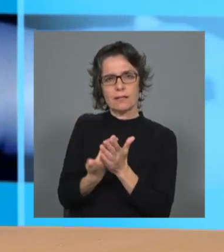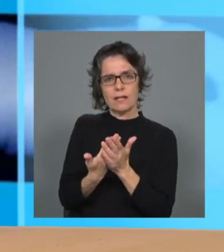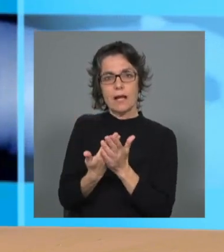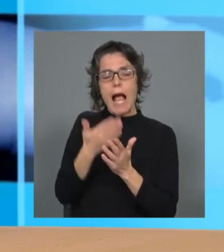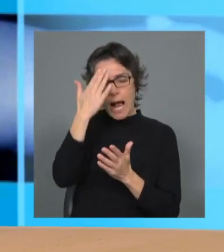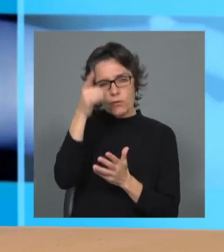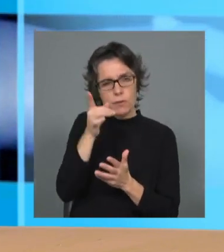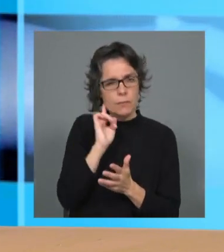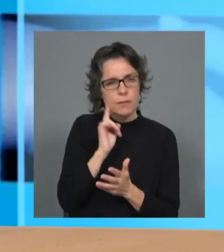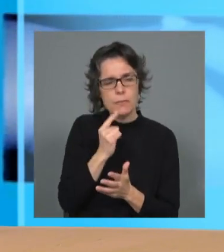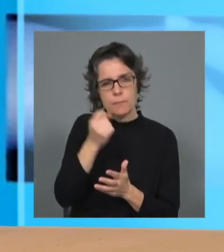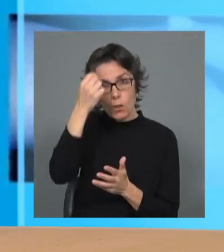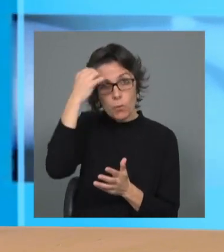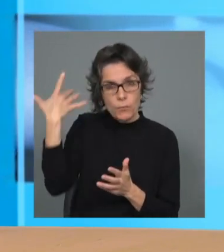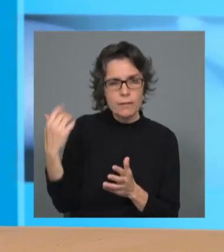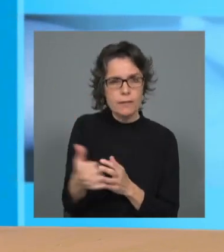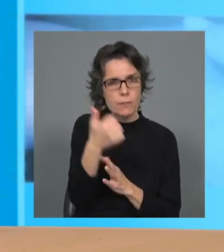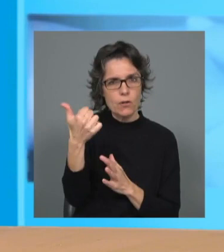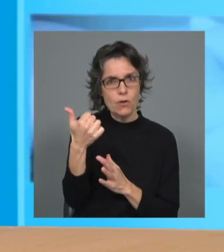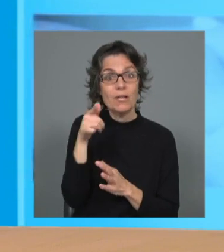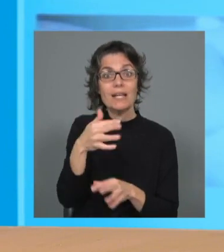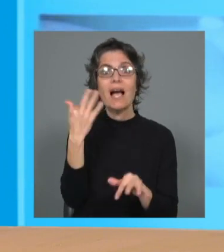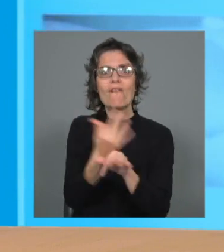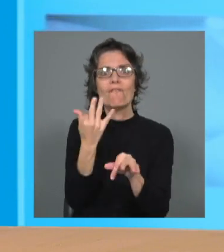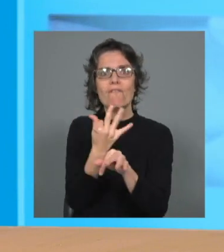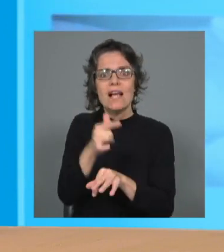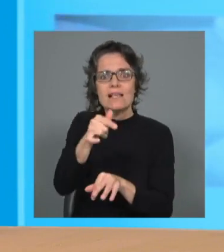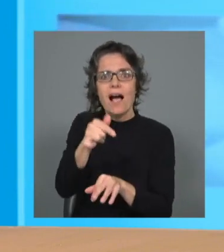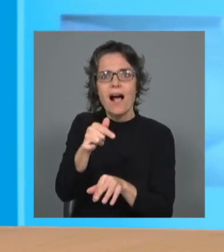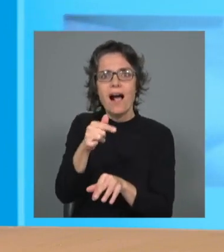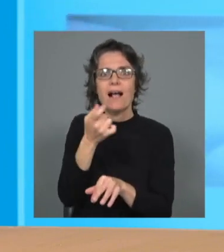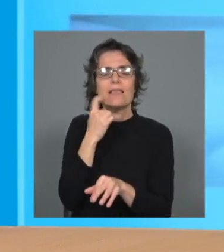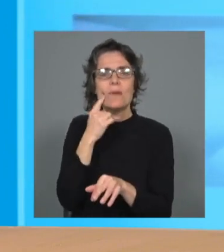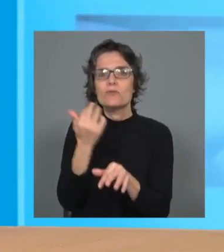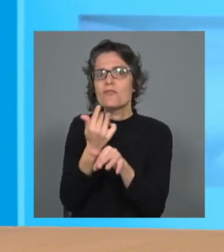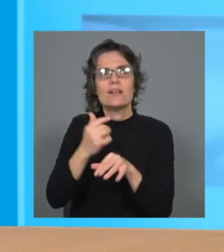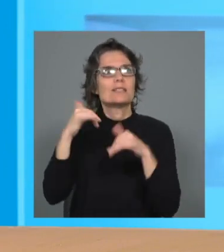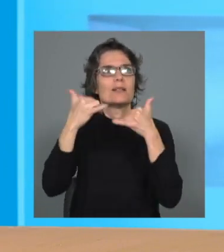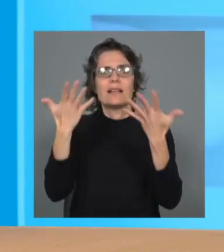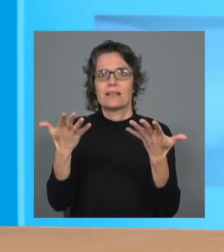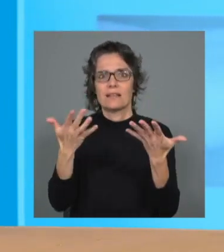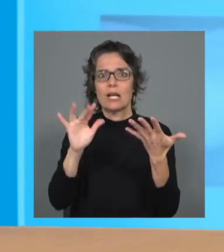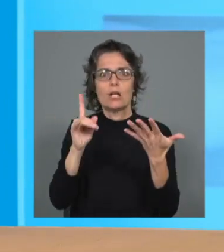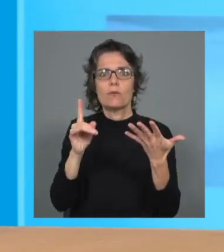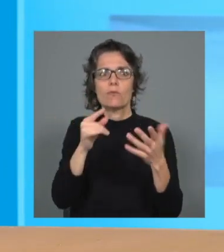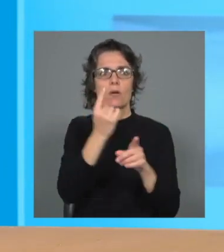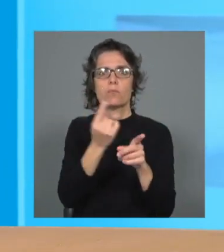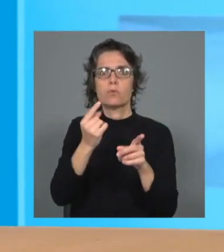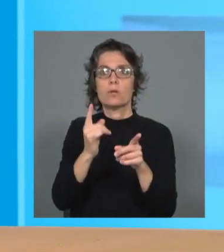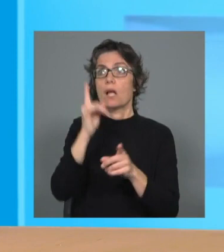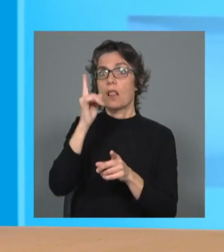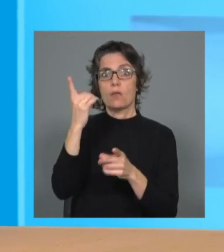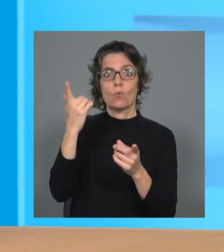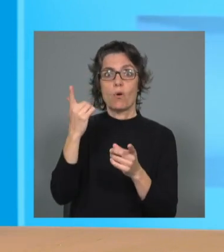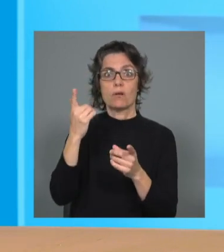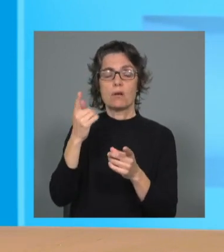no Norte, de compreender que a grande festa dos cristãos é a Páscoa e que não termina, porque lá no Norte os compassos